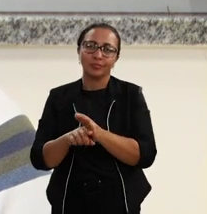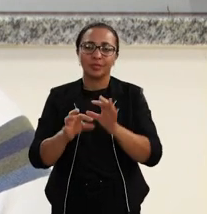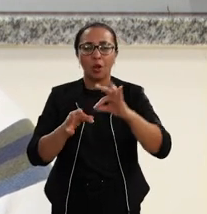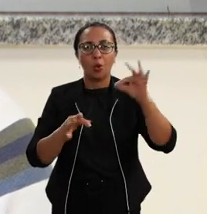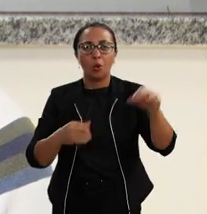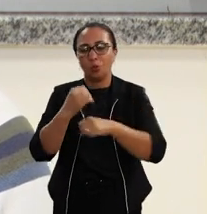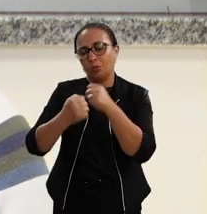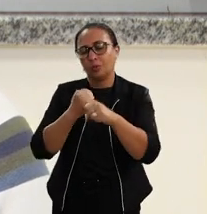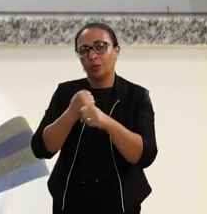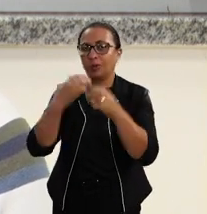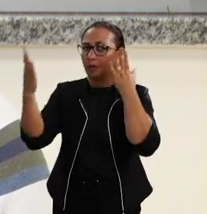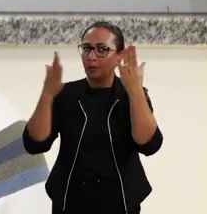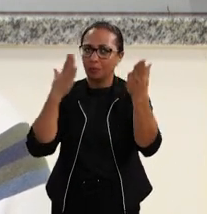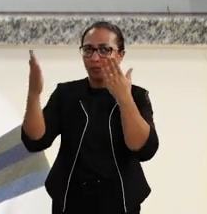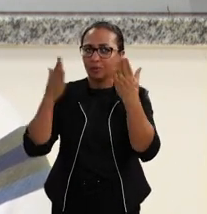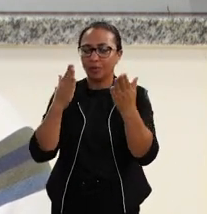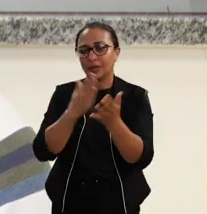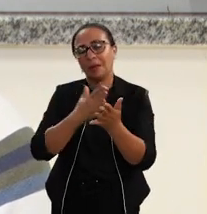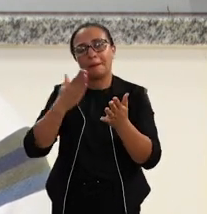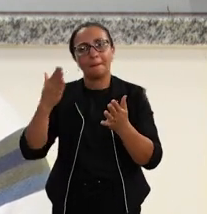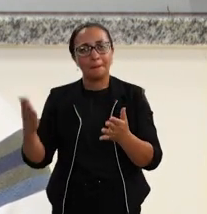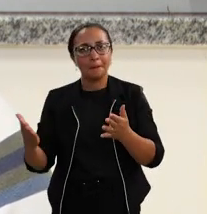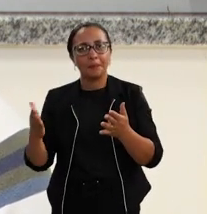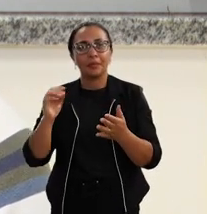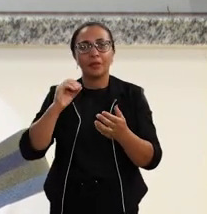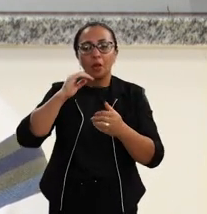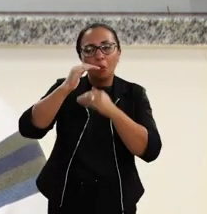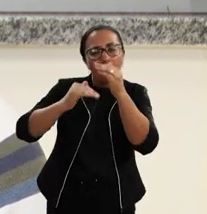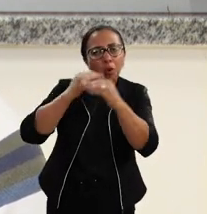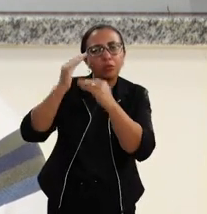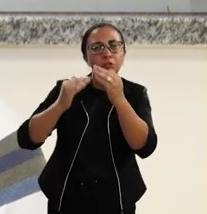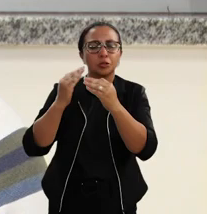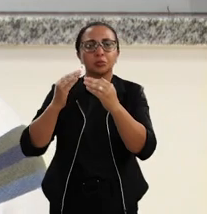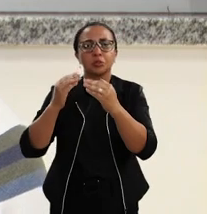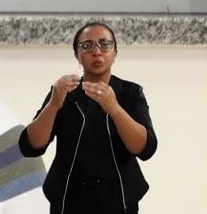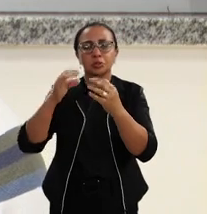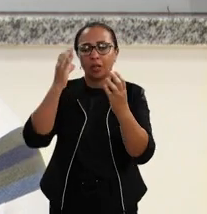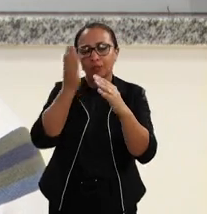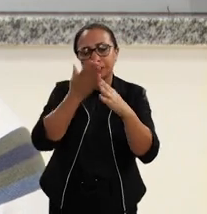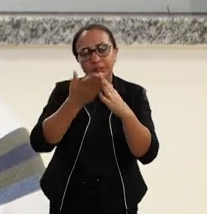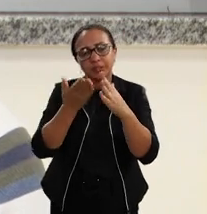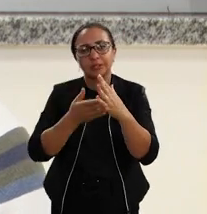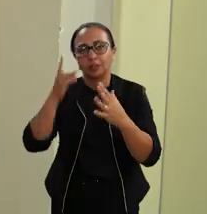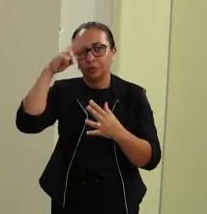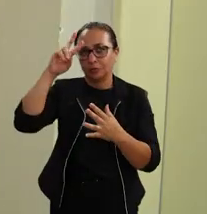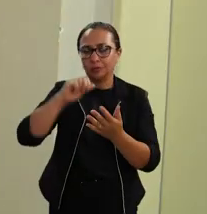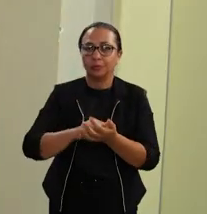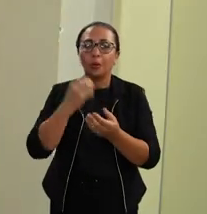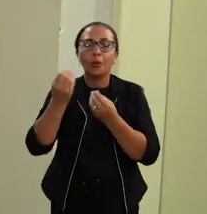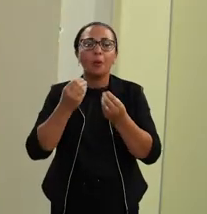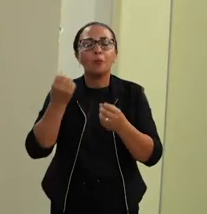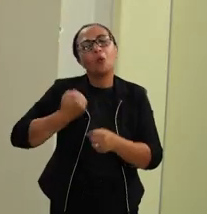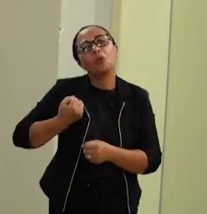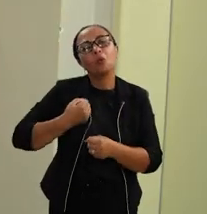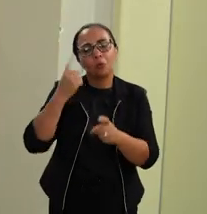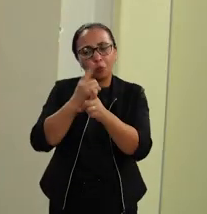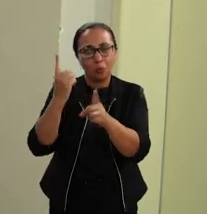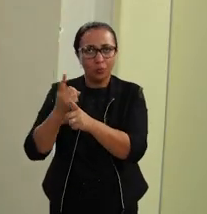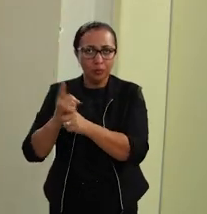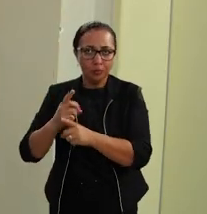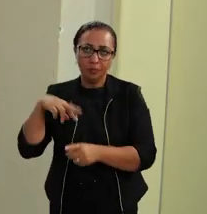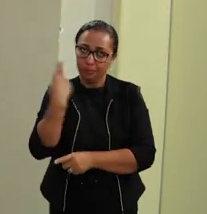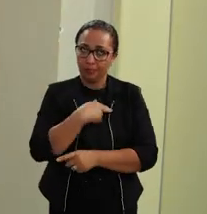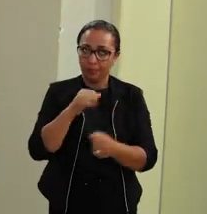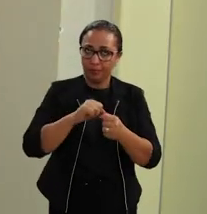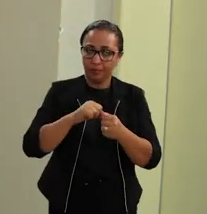e, ao longo desses anos, eles são comparados a partir de um procedimento de série histórica. Como esses dados foram encontrados?